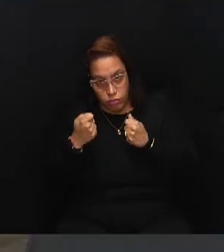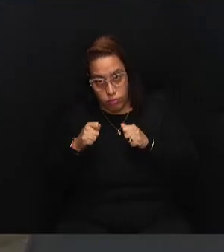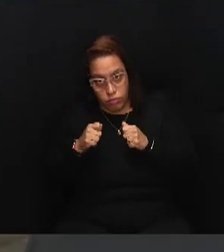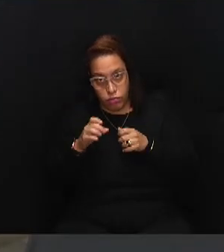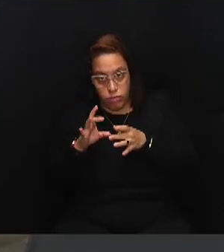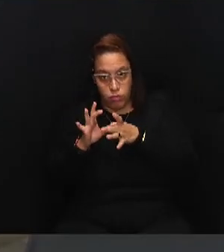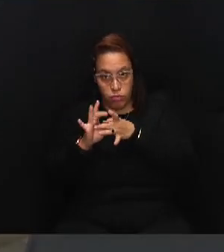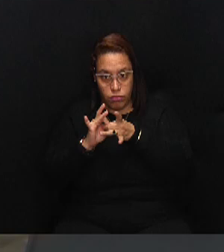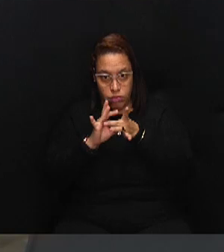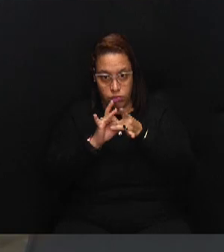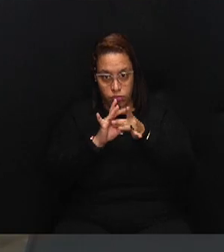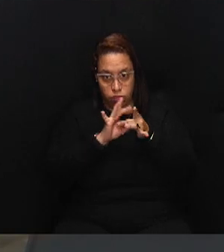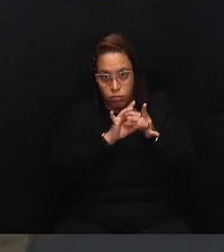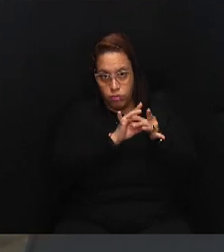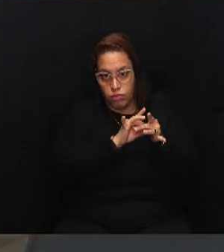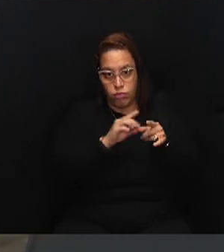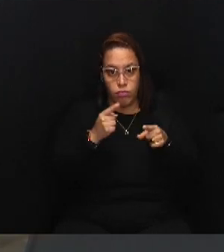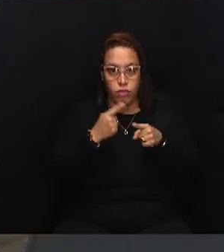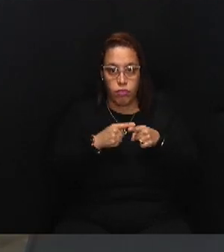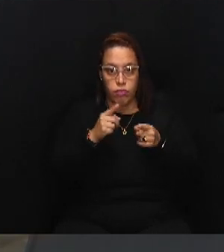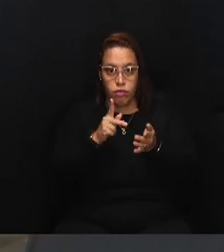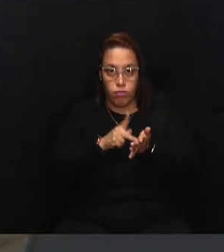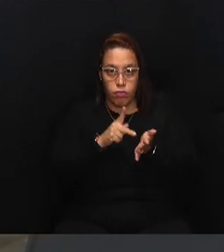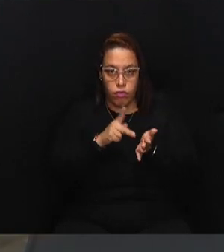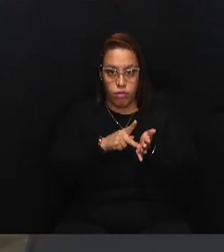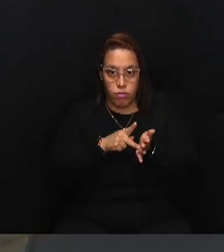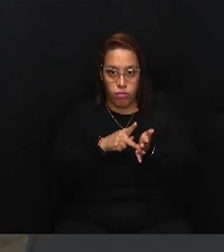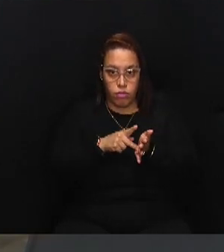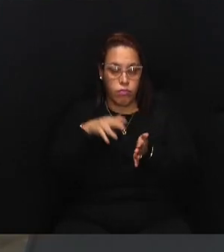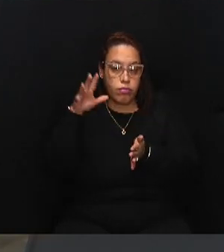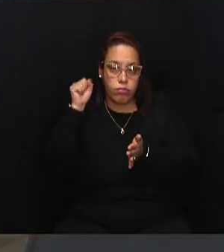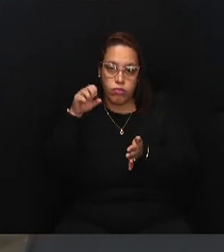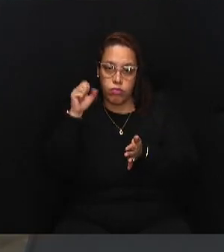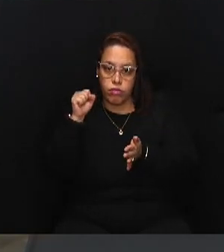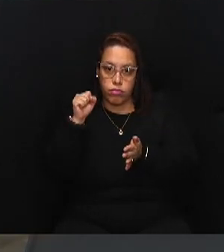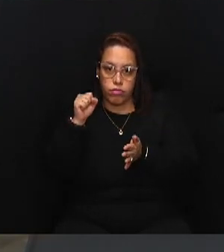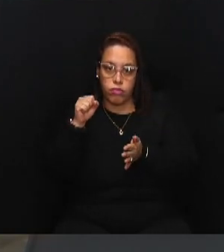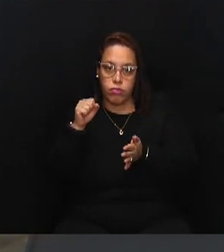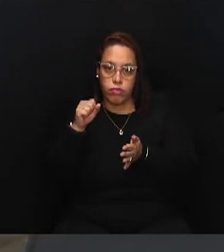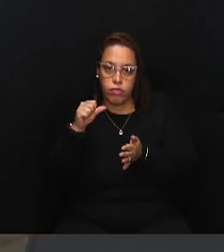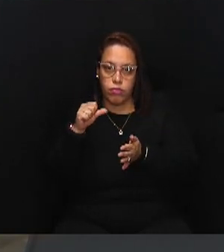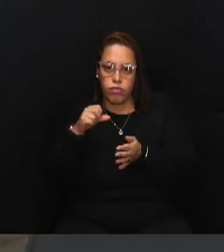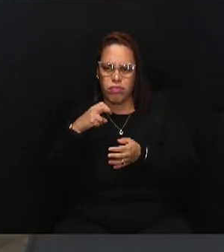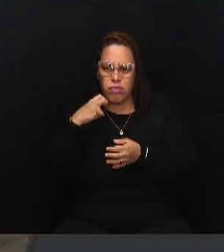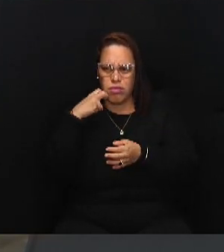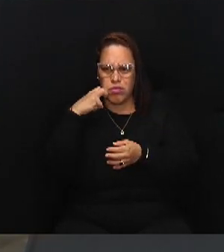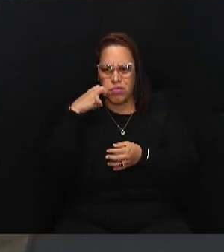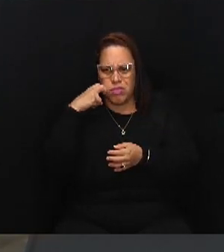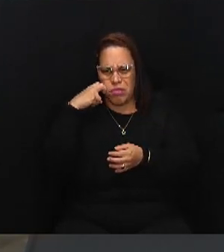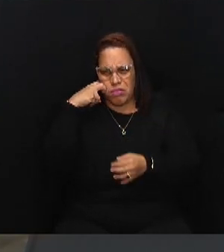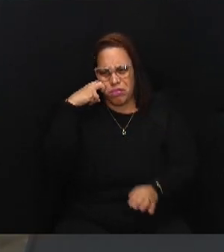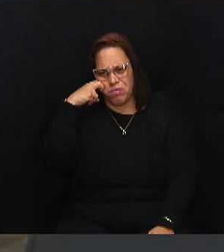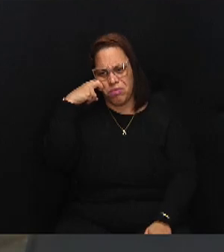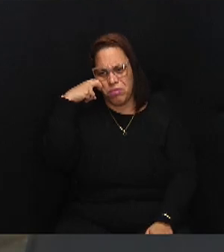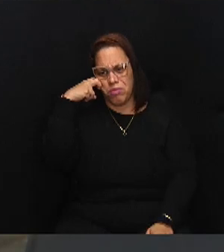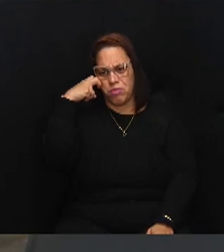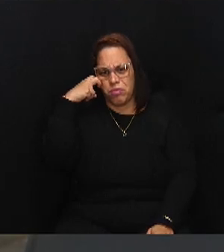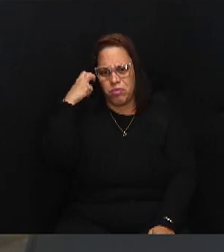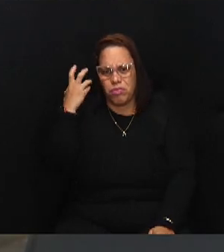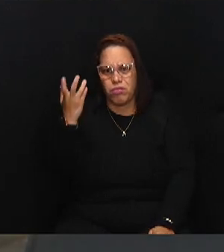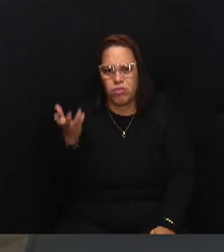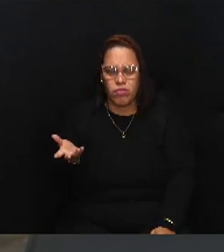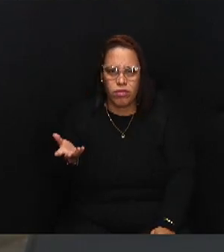contexto, porque, na verdade, é como já ouvi todo mundo falando, é um negócio vergonhoso. Se